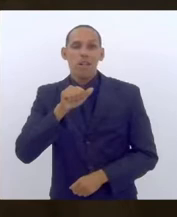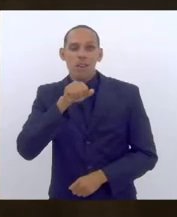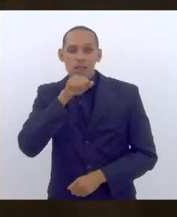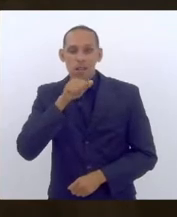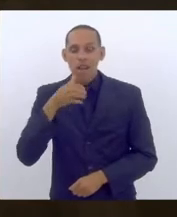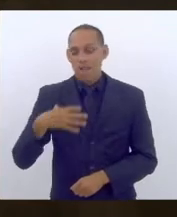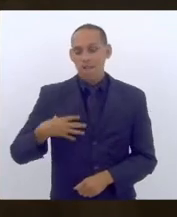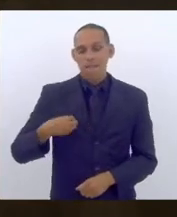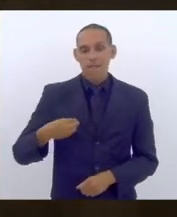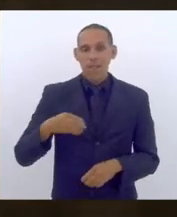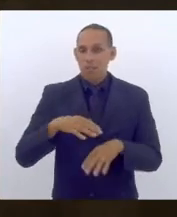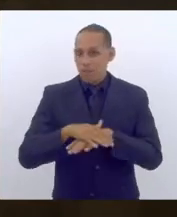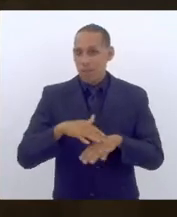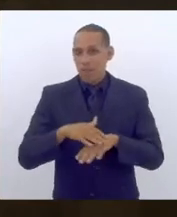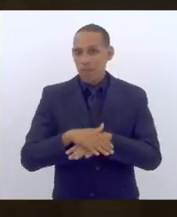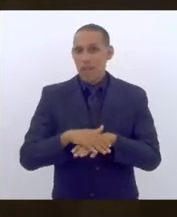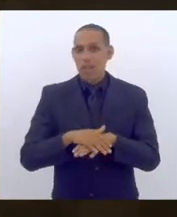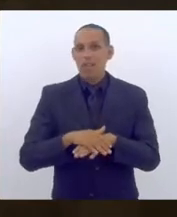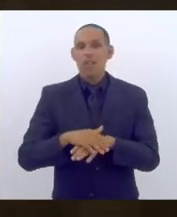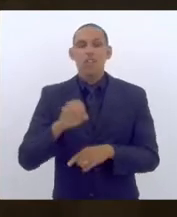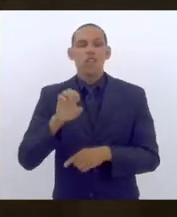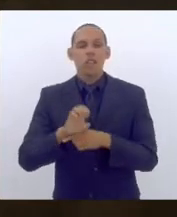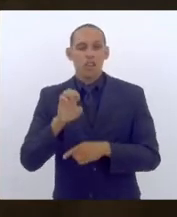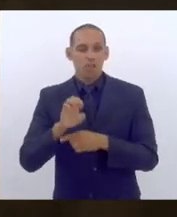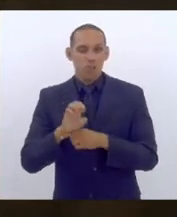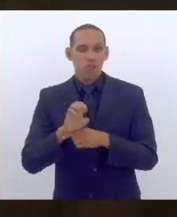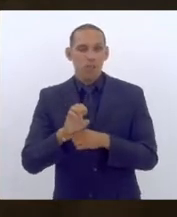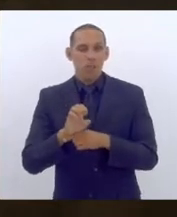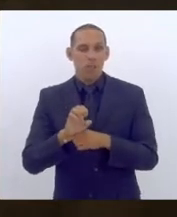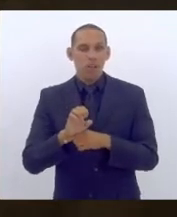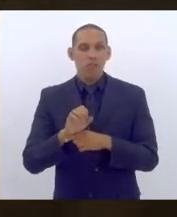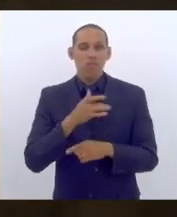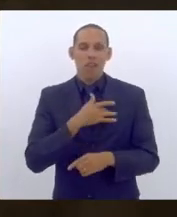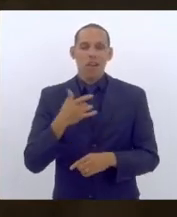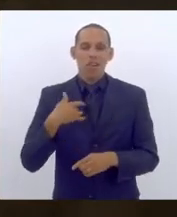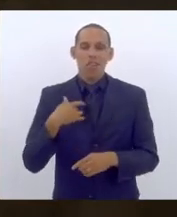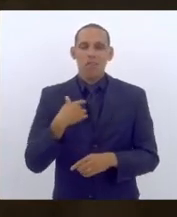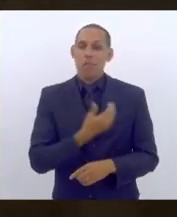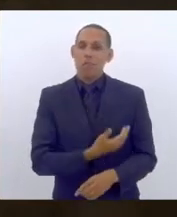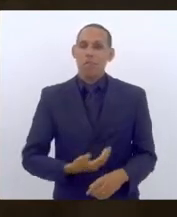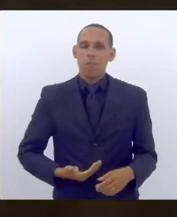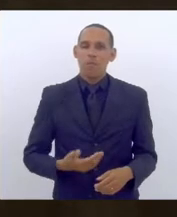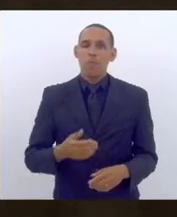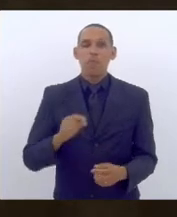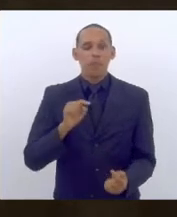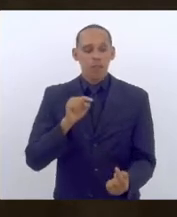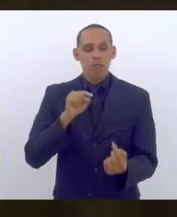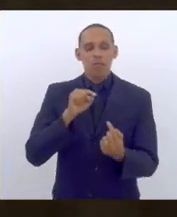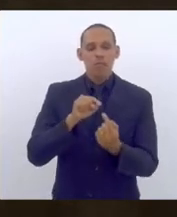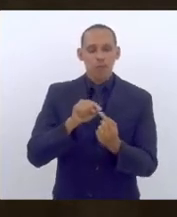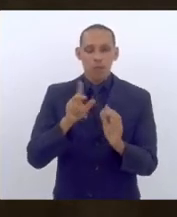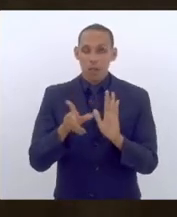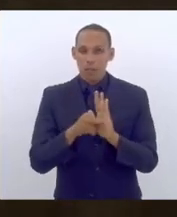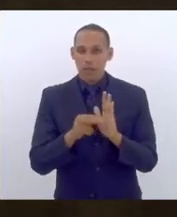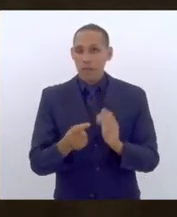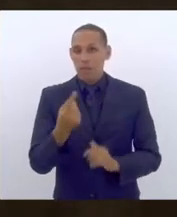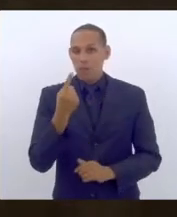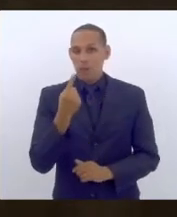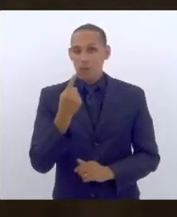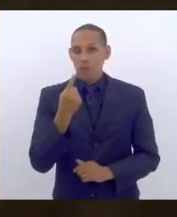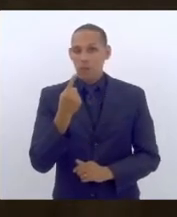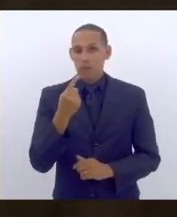rede pública Estadual de Saúde o parecer da ccj é favorável a emenda número um